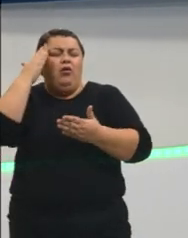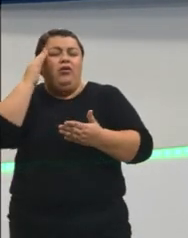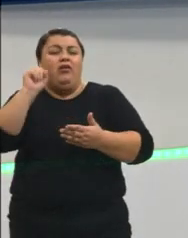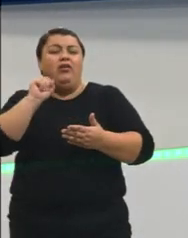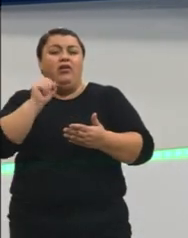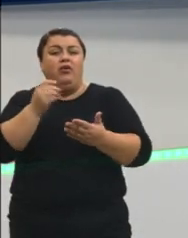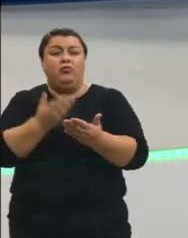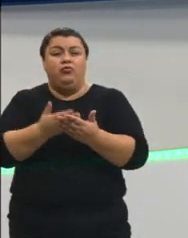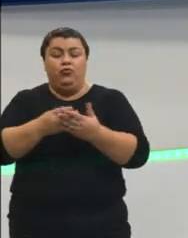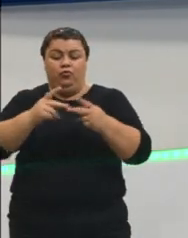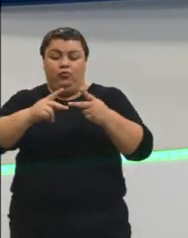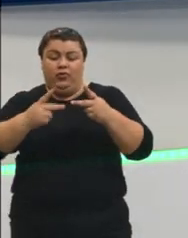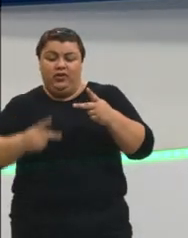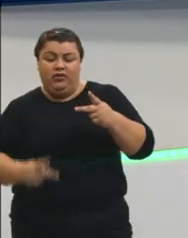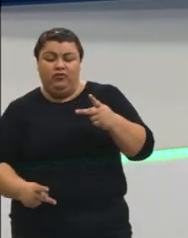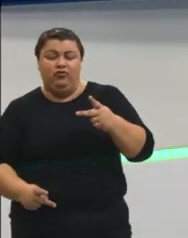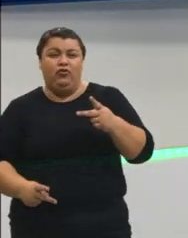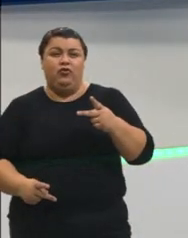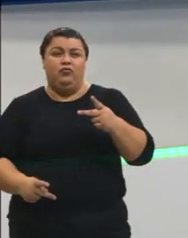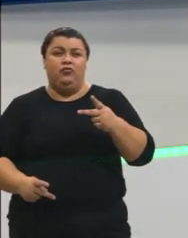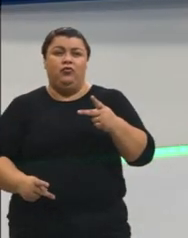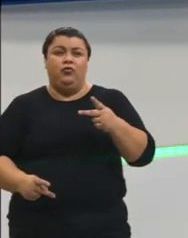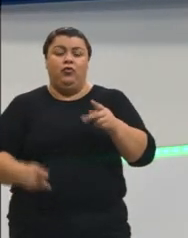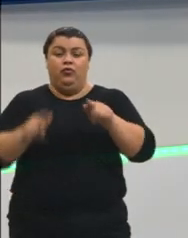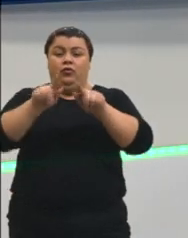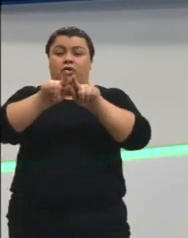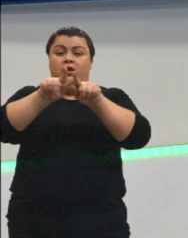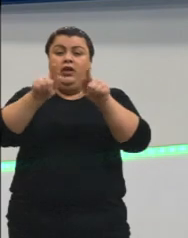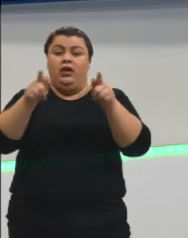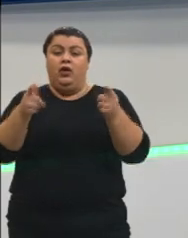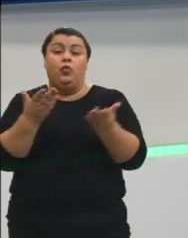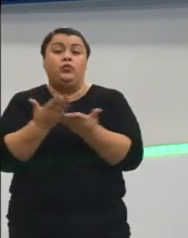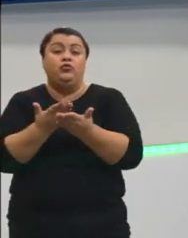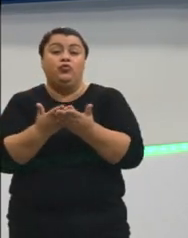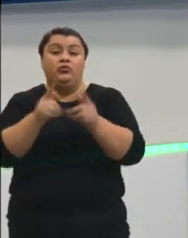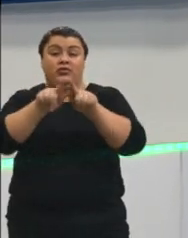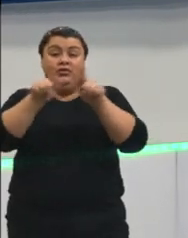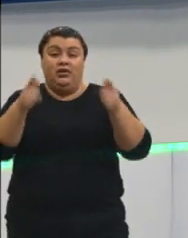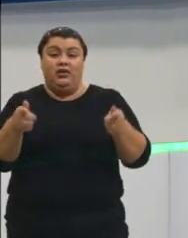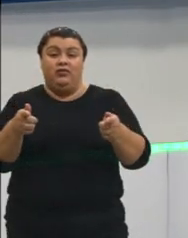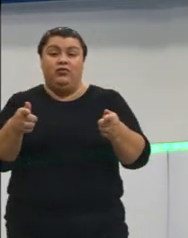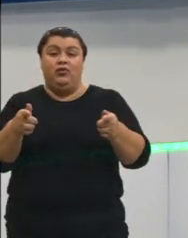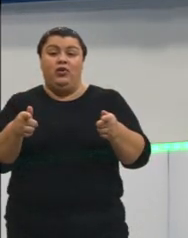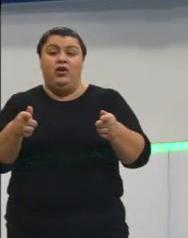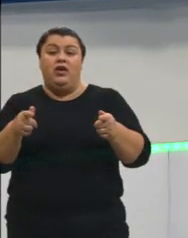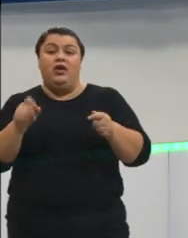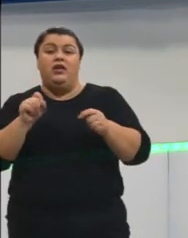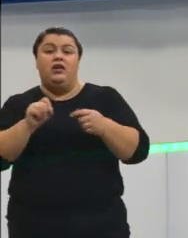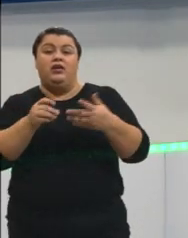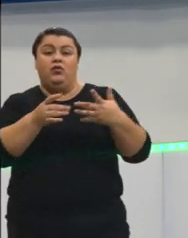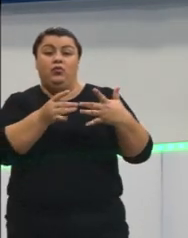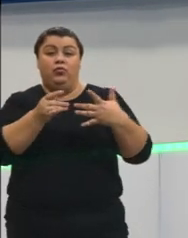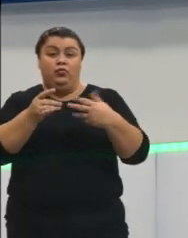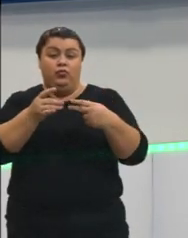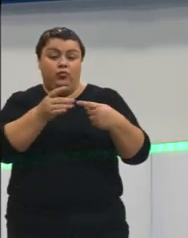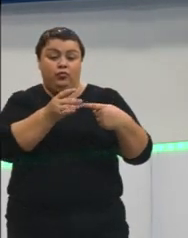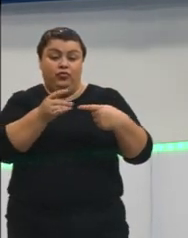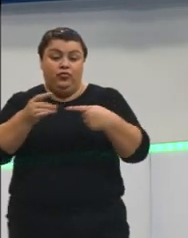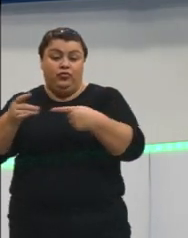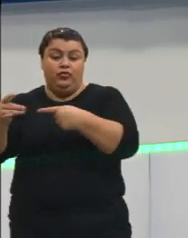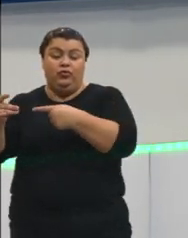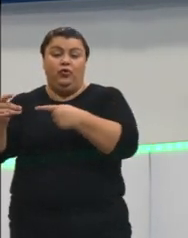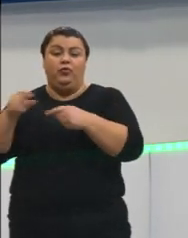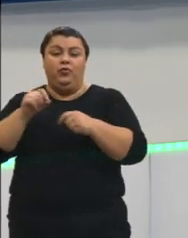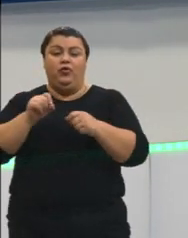sendo paradigmas seixo das classes gramaticais e o sintagma o eixo das funções